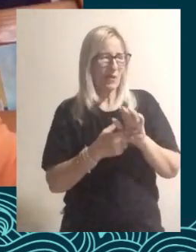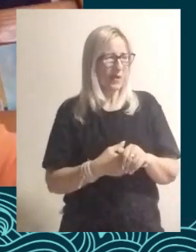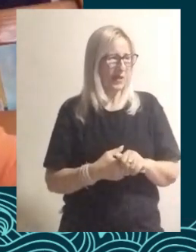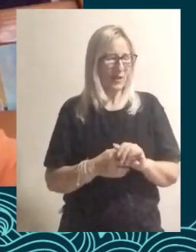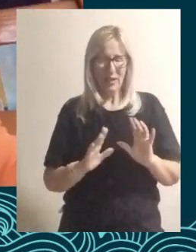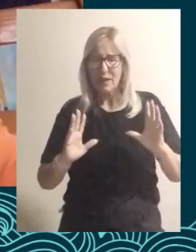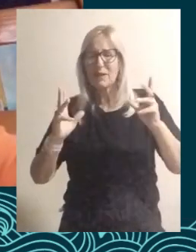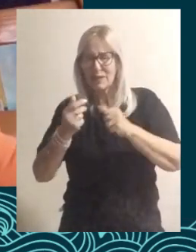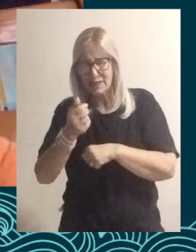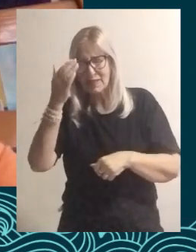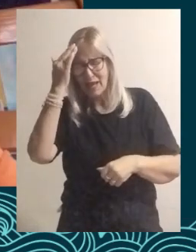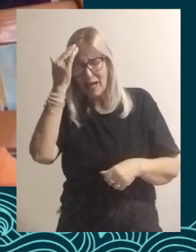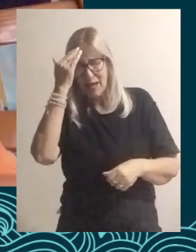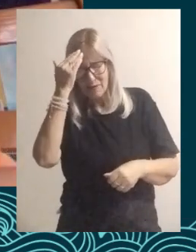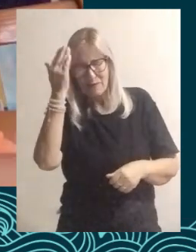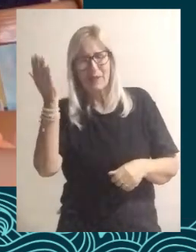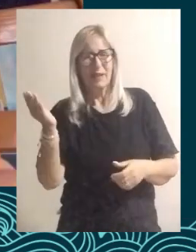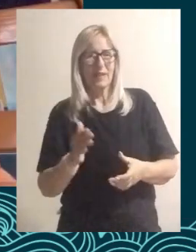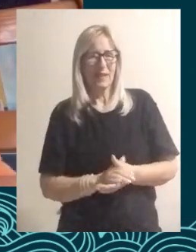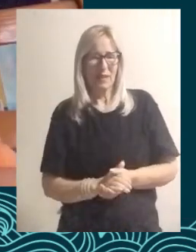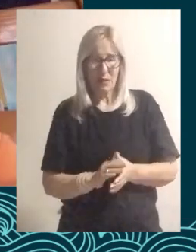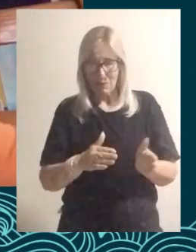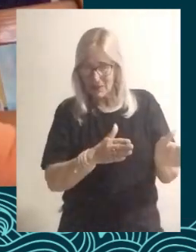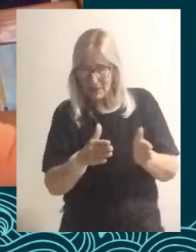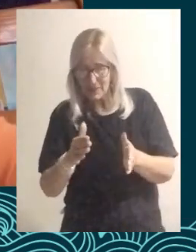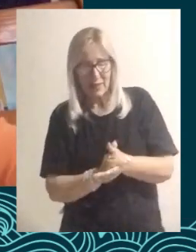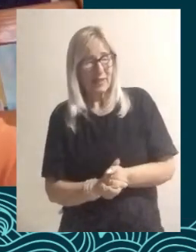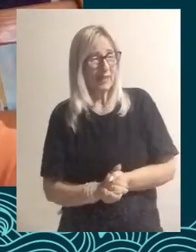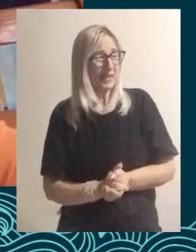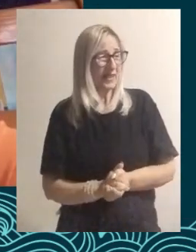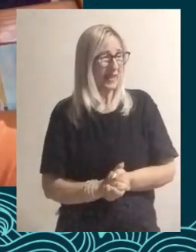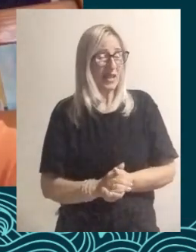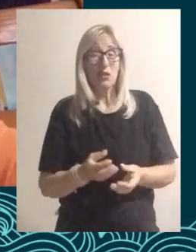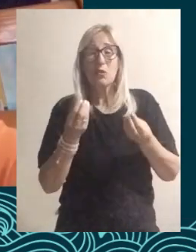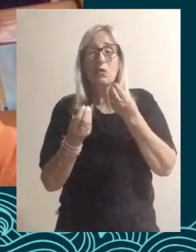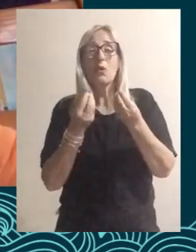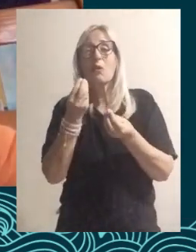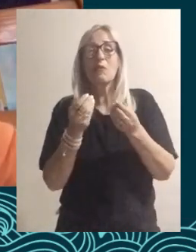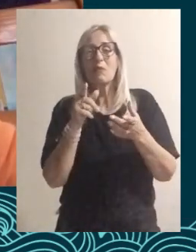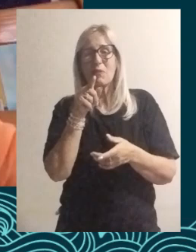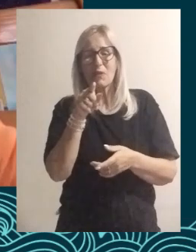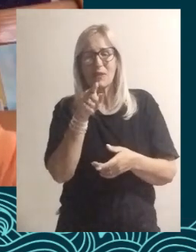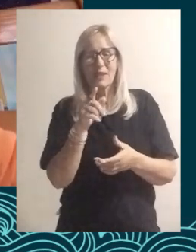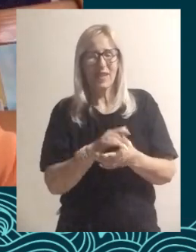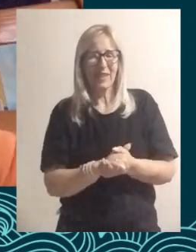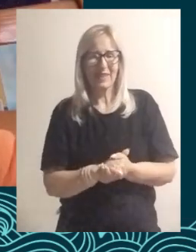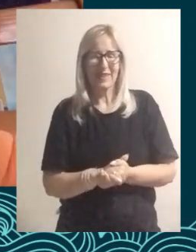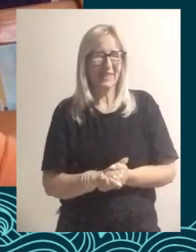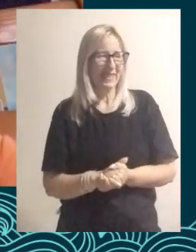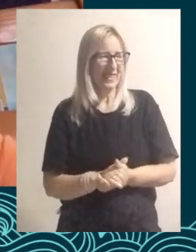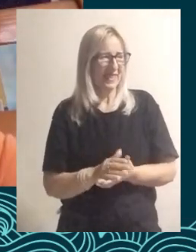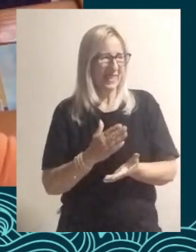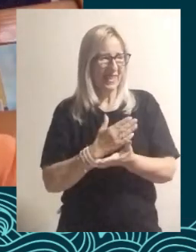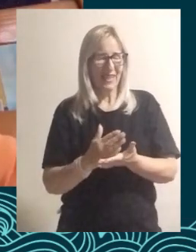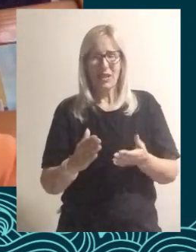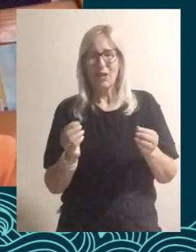errei pra caramba, bati na pedra, aconteceu tudo que vocês sabem. Agora, eu quero saber como é de vocês.